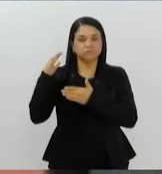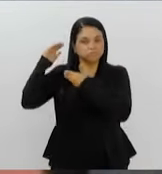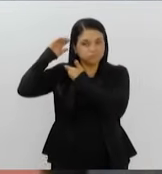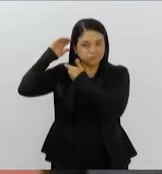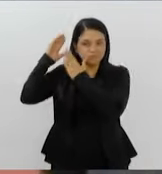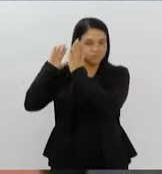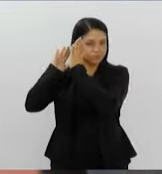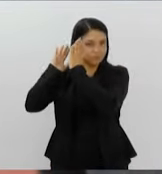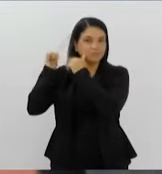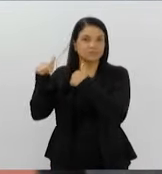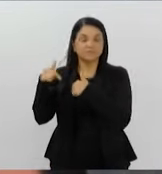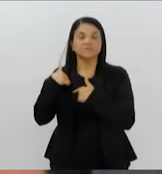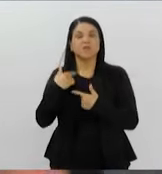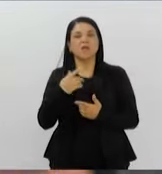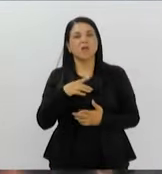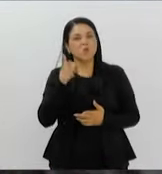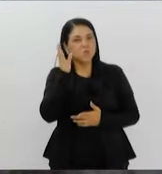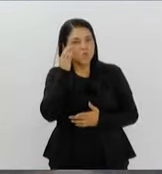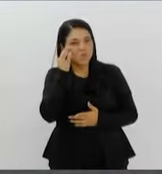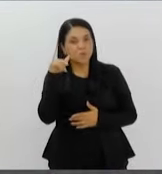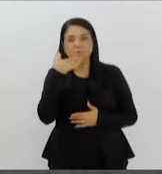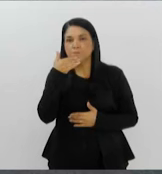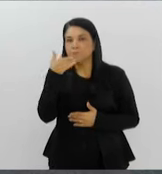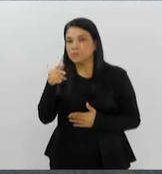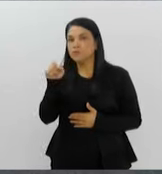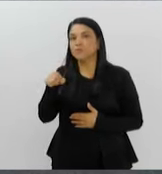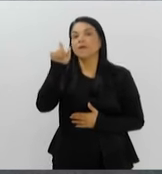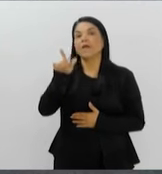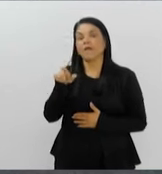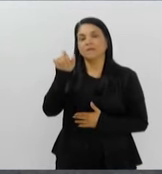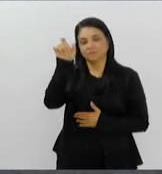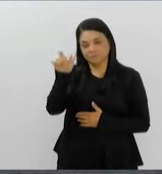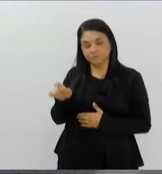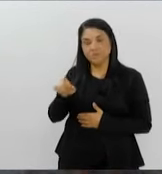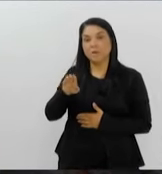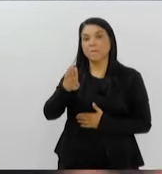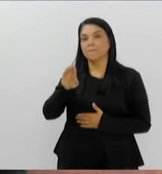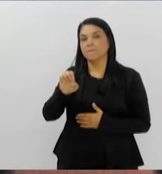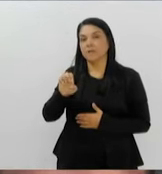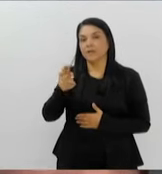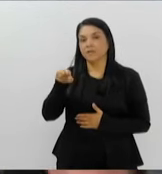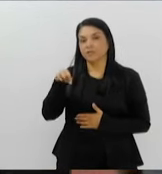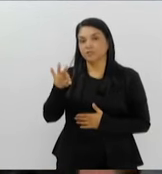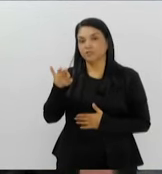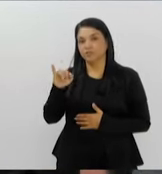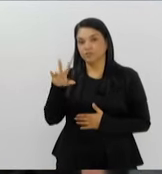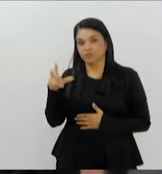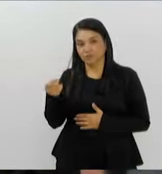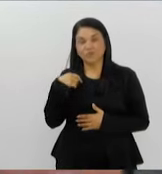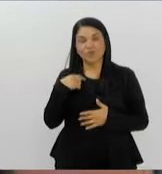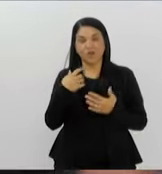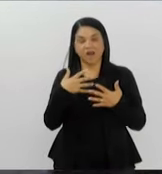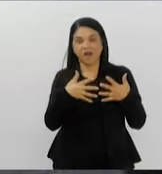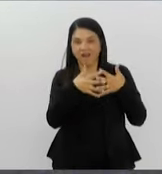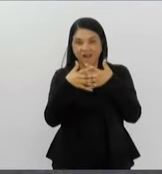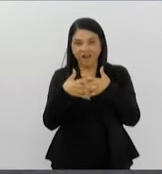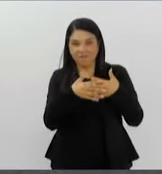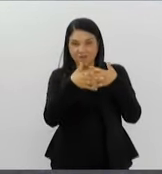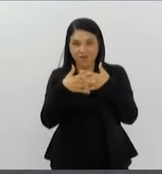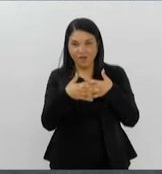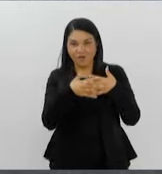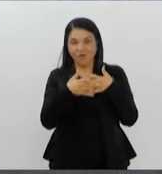lei é uma coisa curiosa. Quem me pediu foi o nosso saudoso Betinho, porque os caminhões da Conlurb de noite não deixavam ele dormir, fazendo